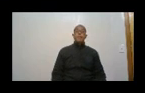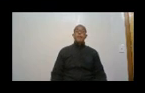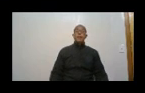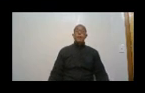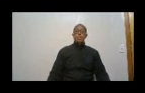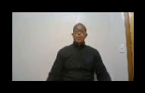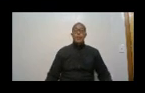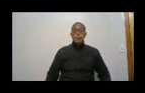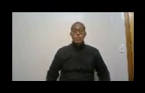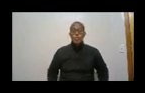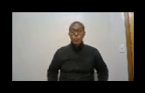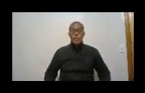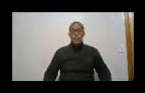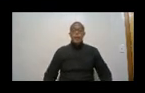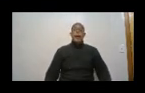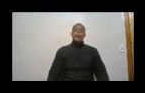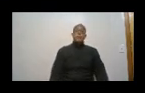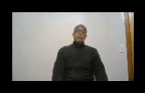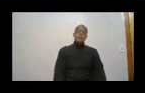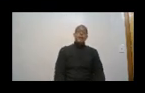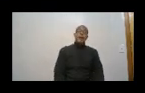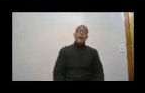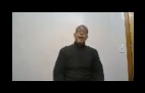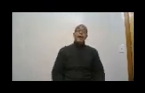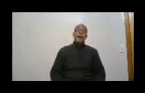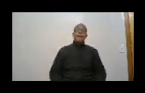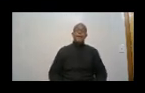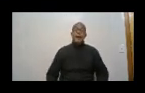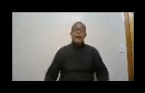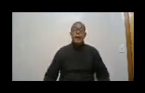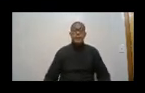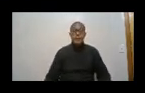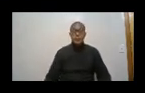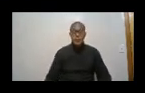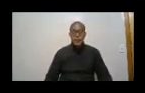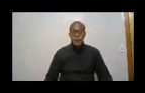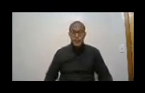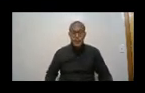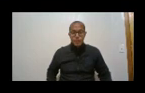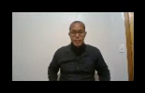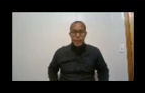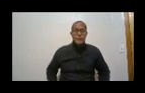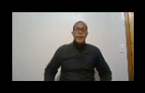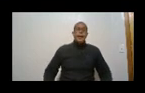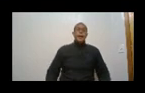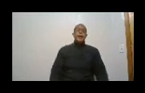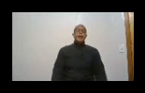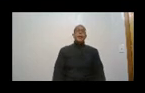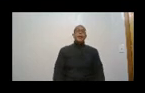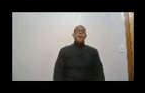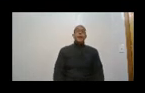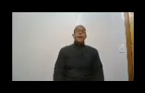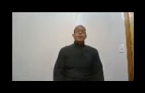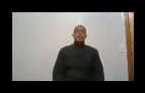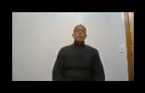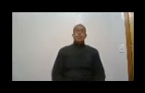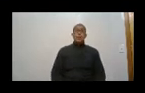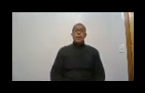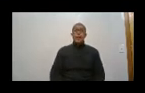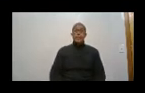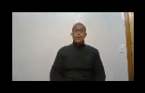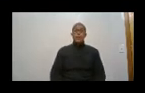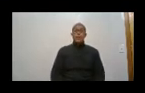tá? Então, é muita gordura ou menos gordura ali pode alterar a ação do medicamento, tá? A